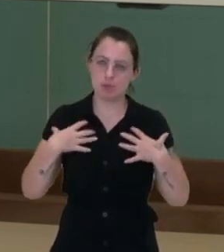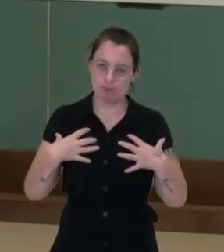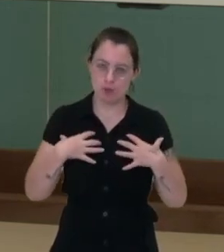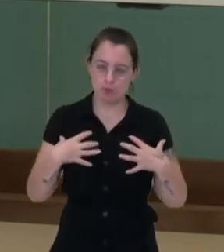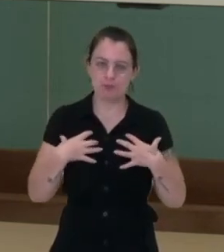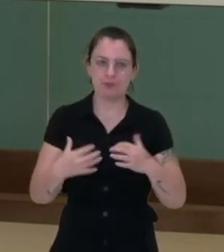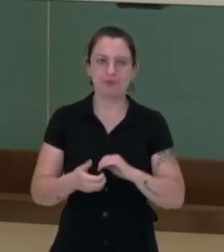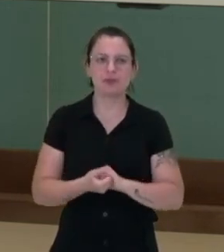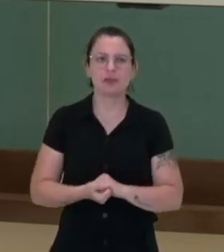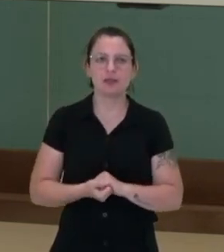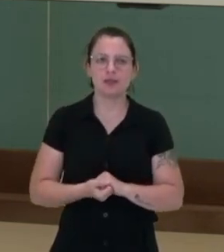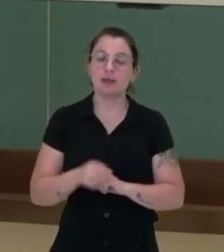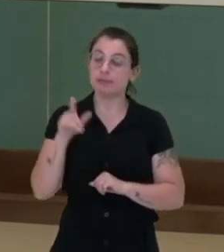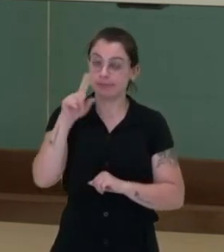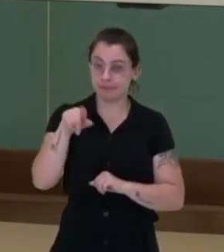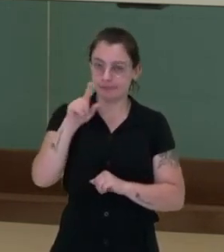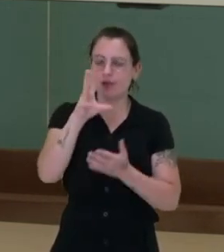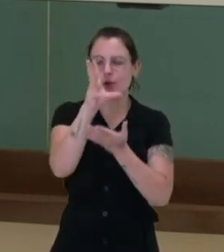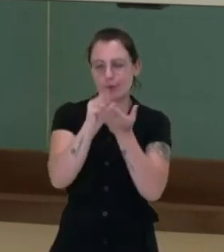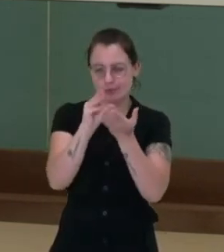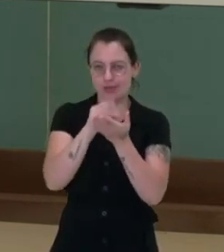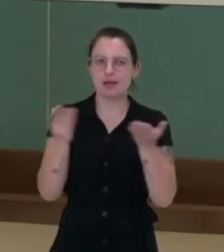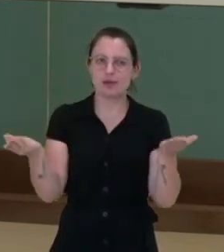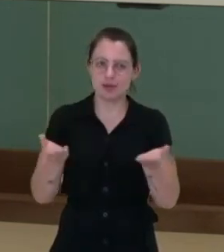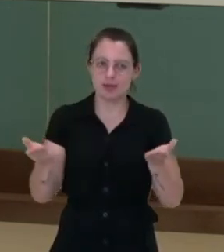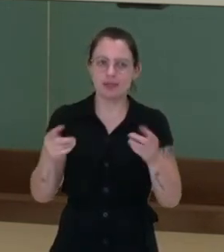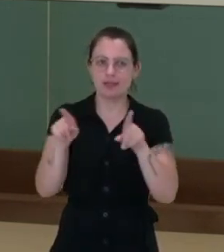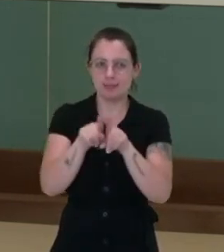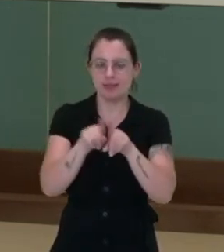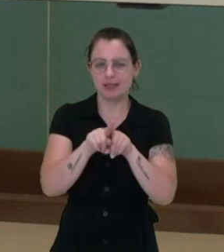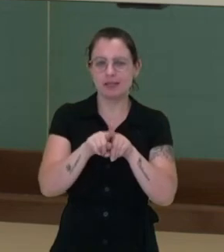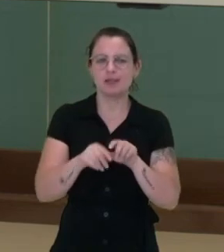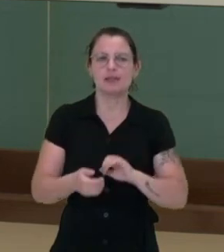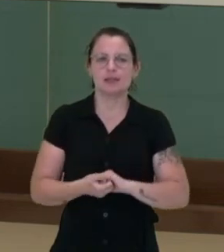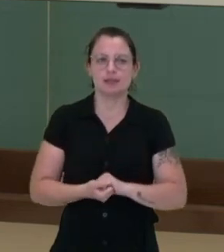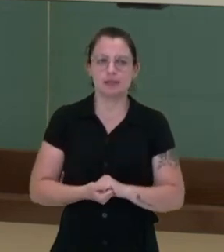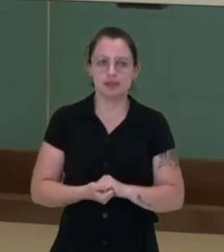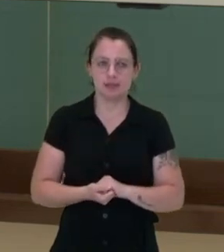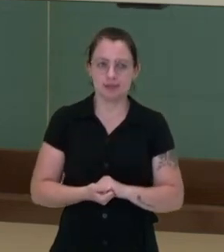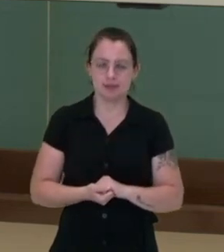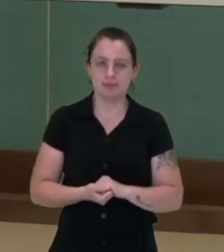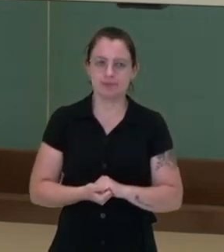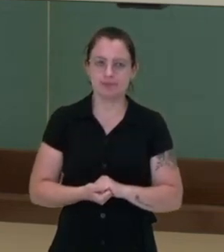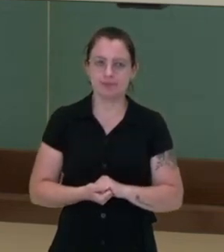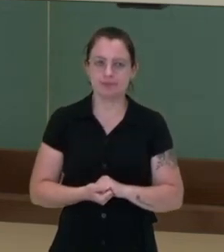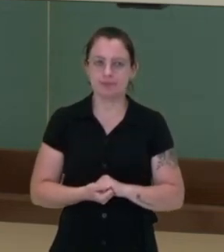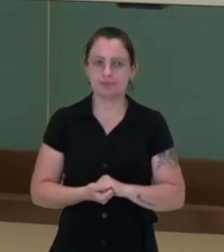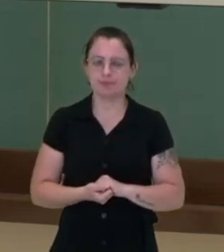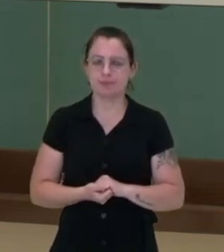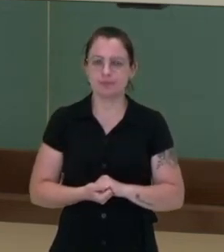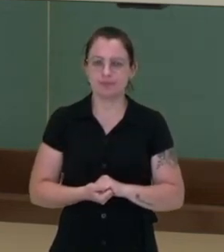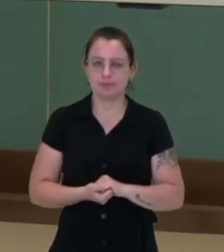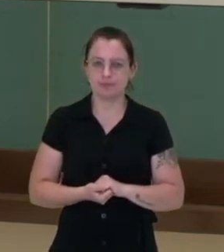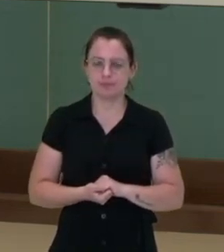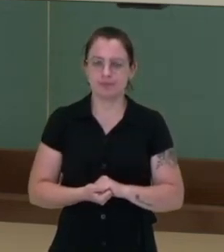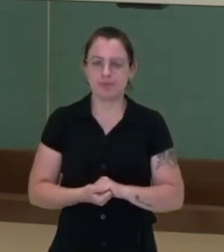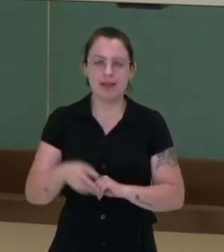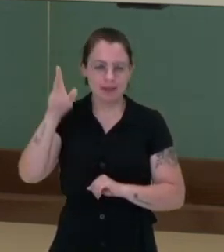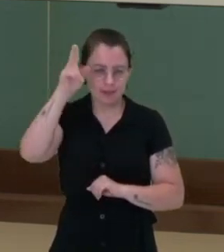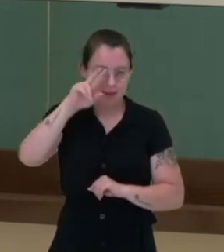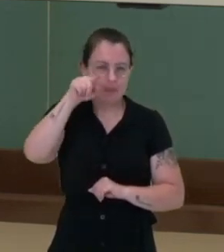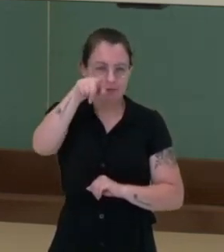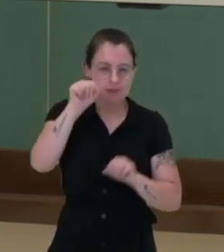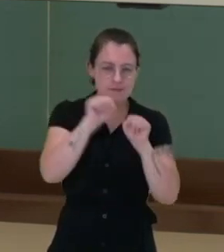caderno essas principais doenças. Então você fez uma listinha de doenças que afetam o nosso sistema